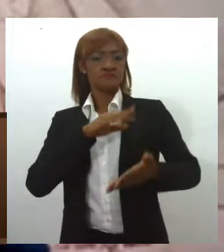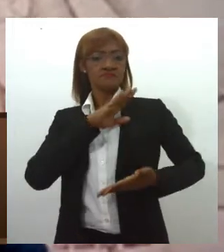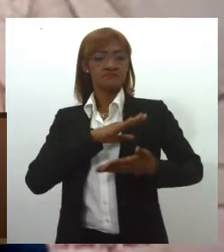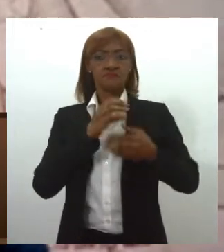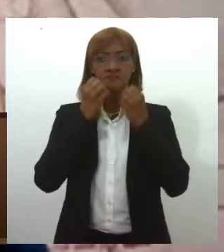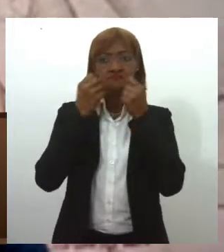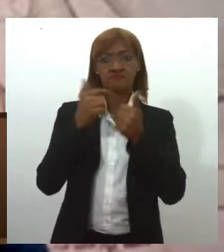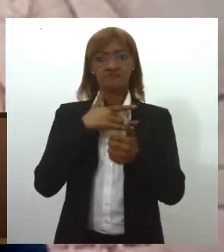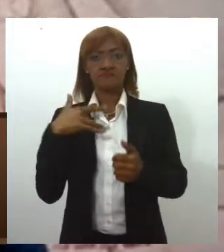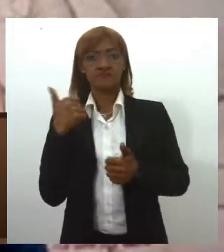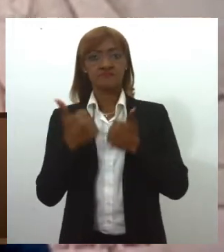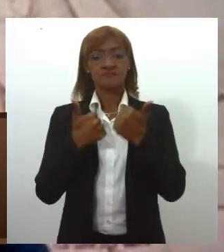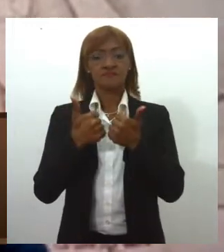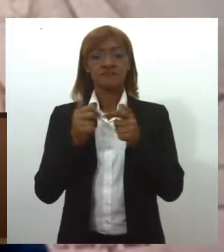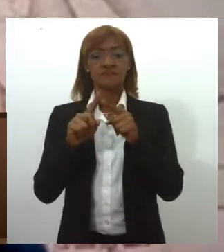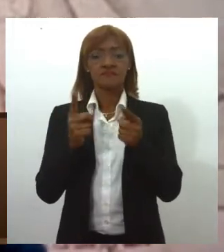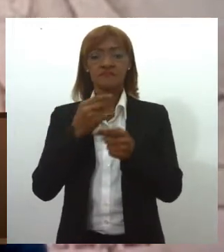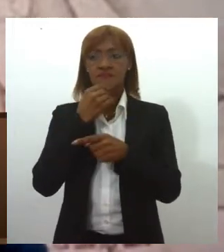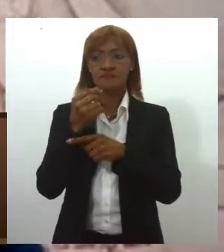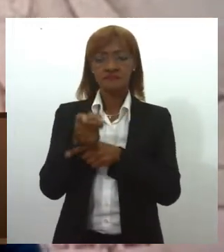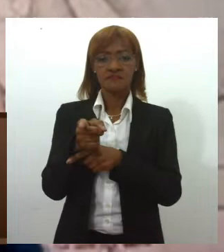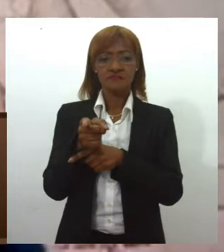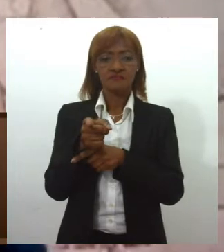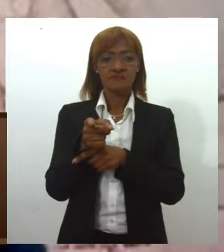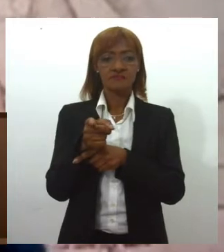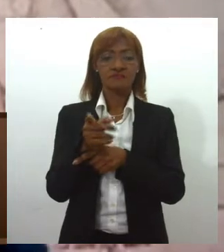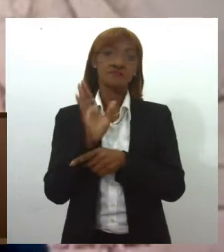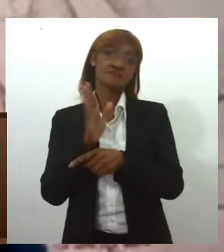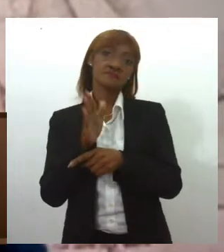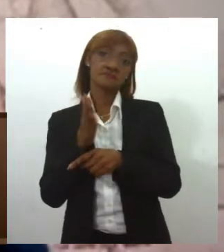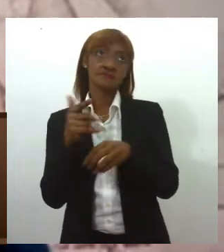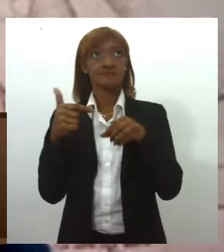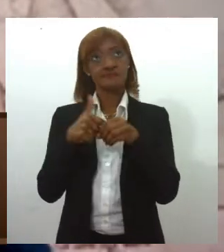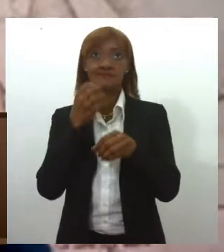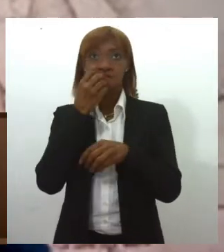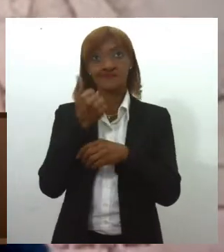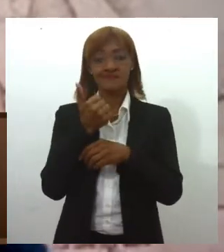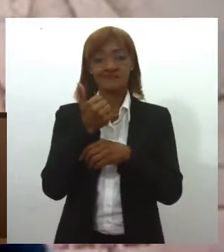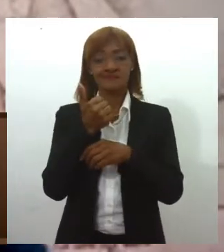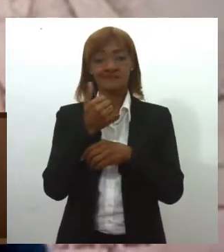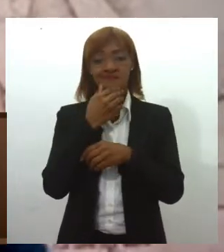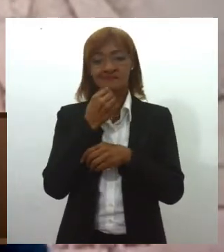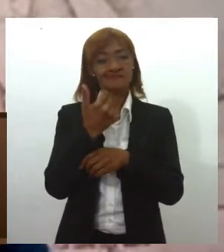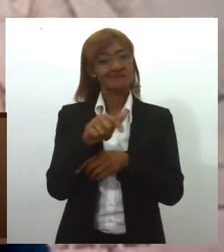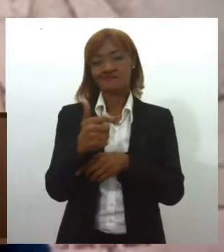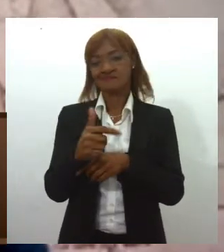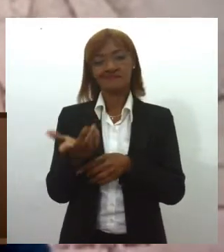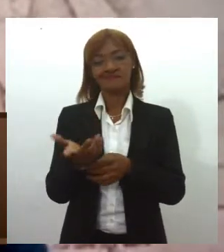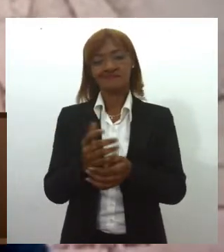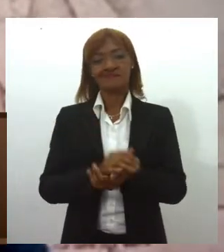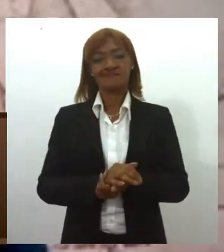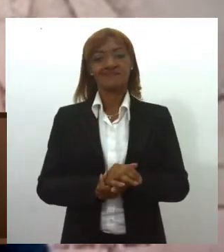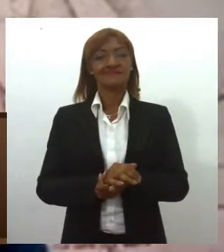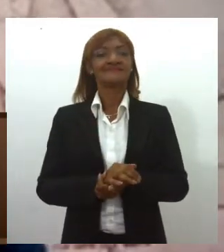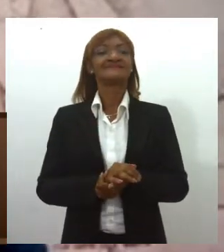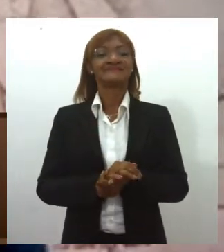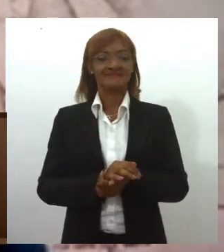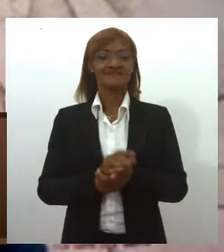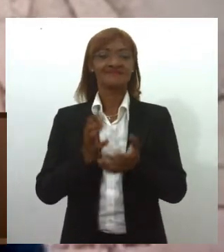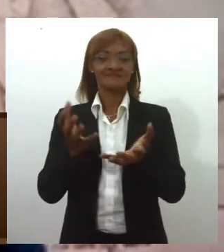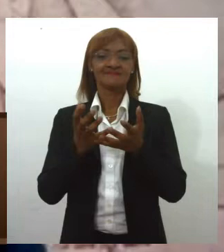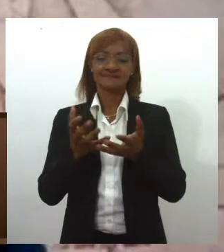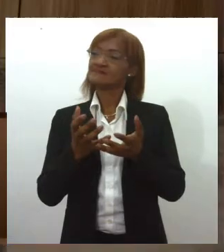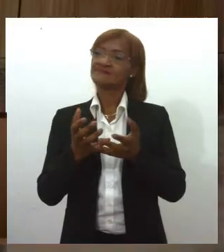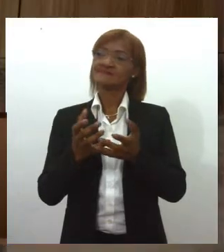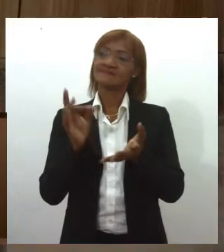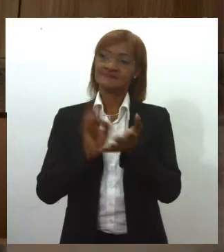mas raramente a gente vê um homem, já fiz meu PSA esse ano e está tudo bem. Isso é bem raro. E a gente queria que isso melhorasse. Pois